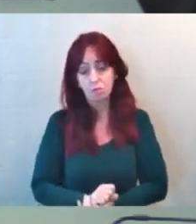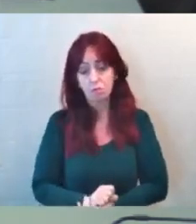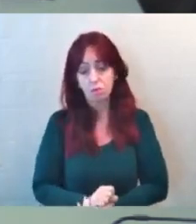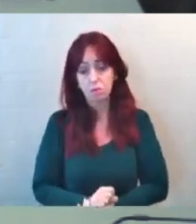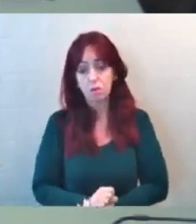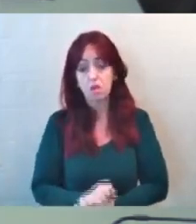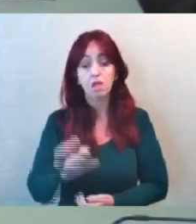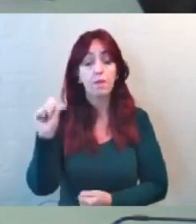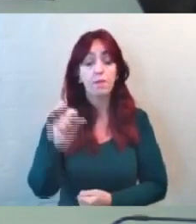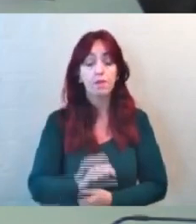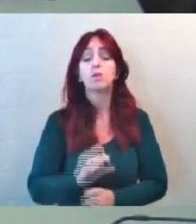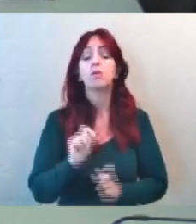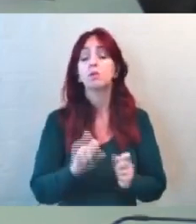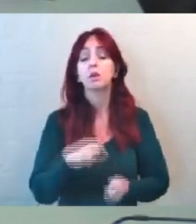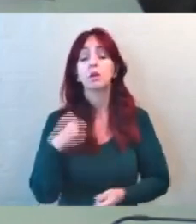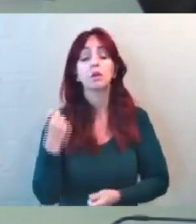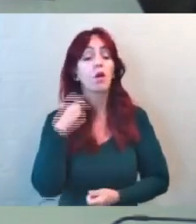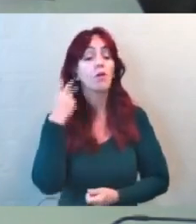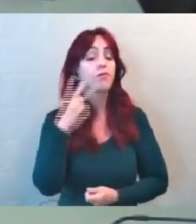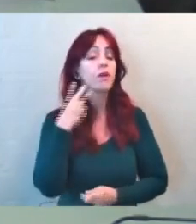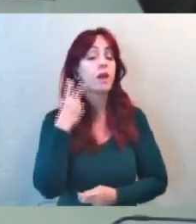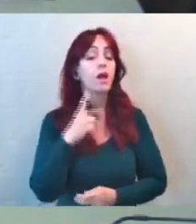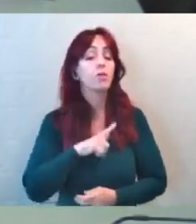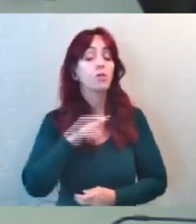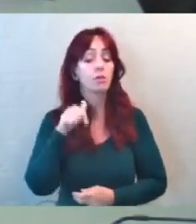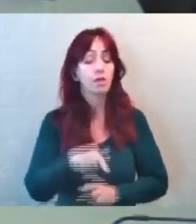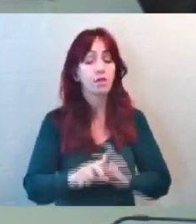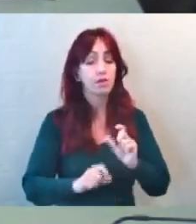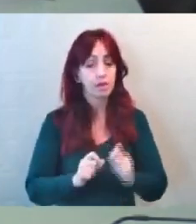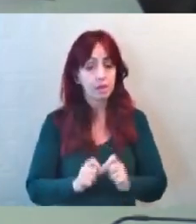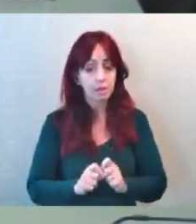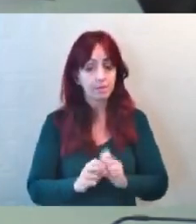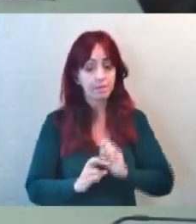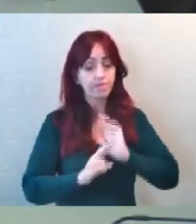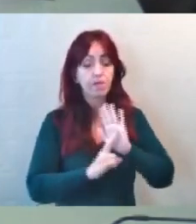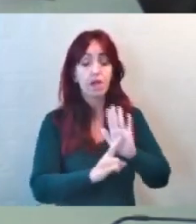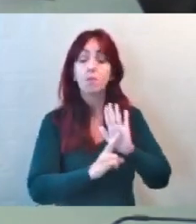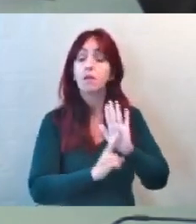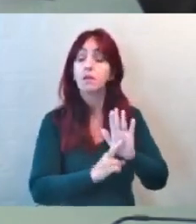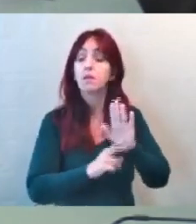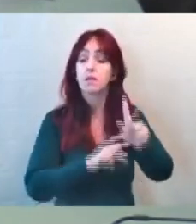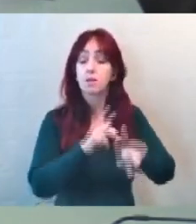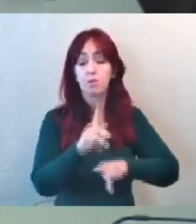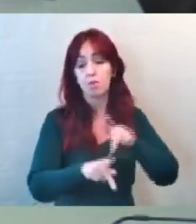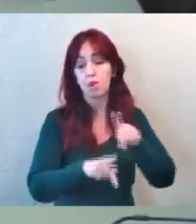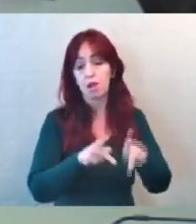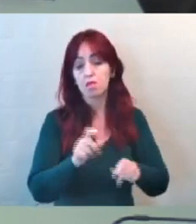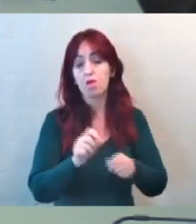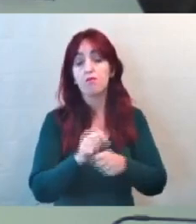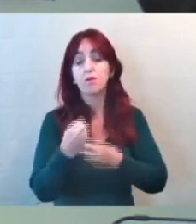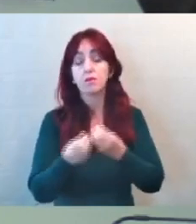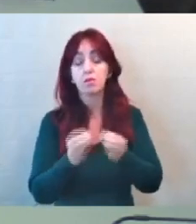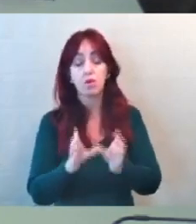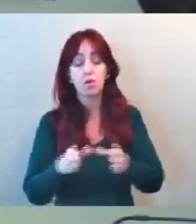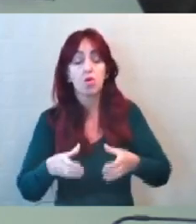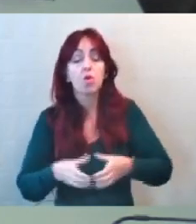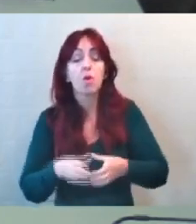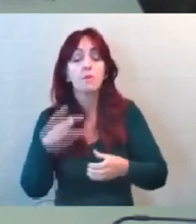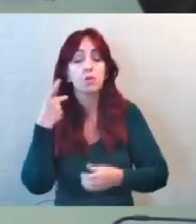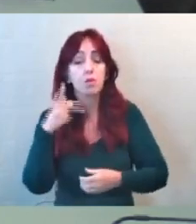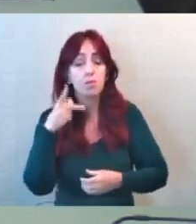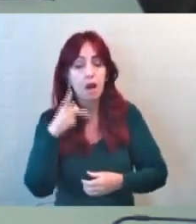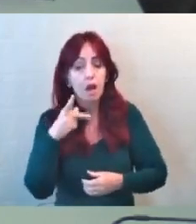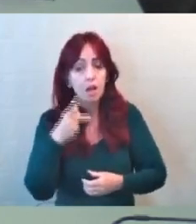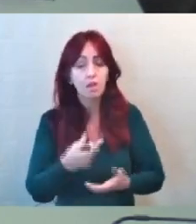nós, vereadores, estamos aqui em representação à população, fazendo uma comissão parlamentar de inquérito para